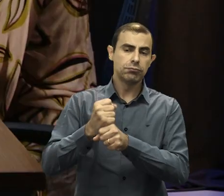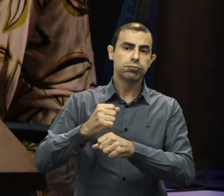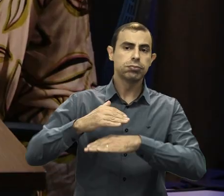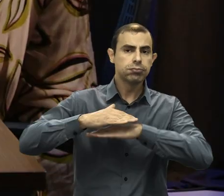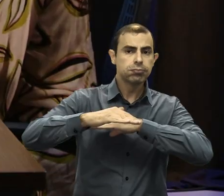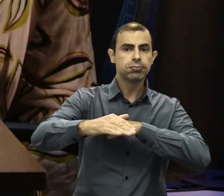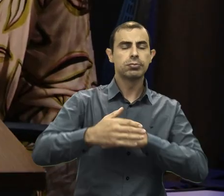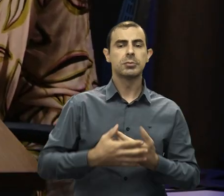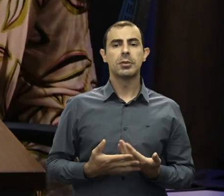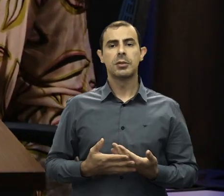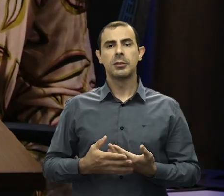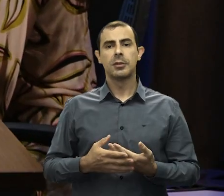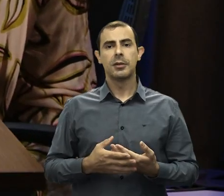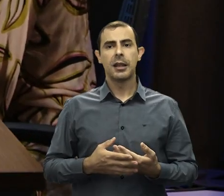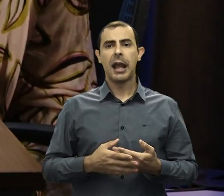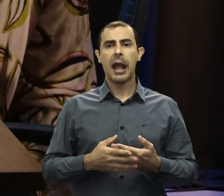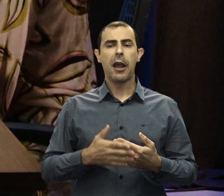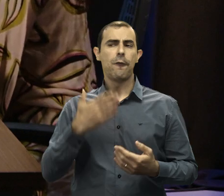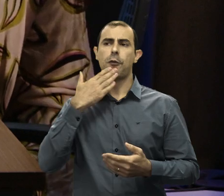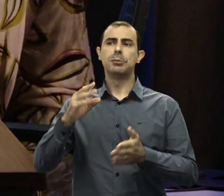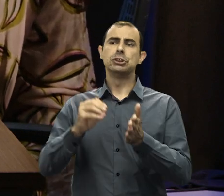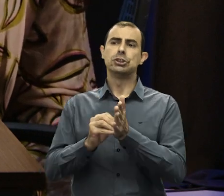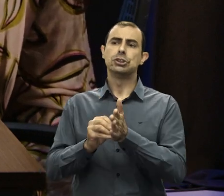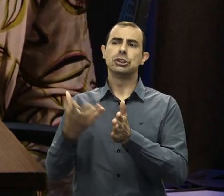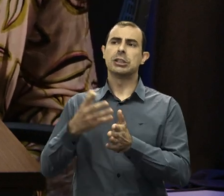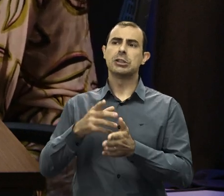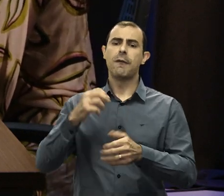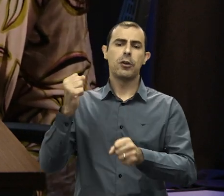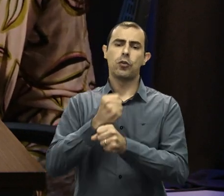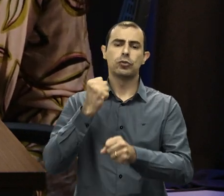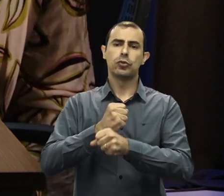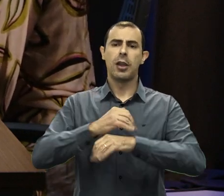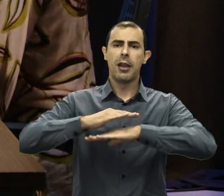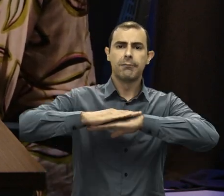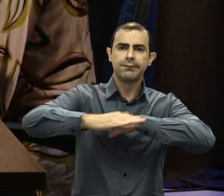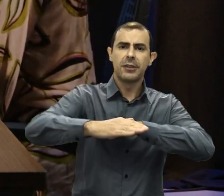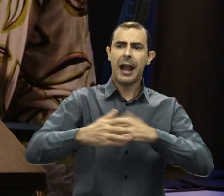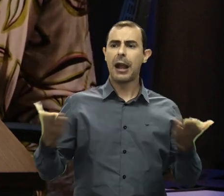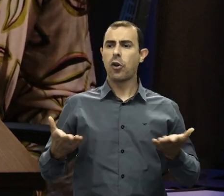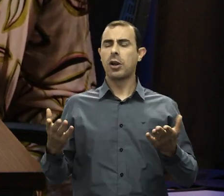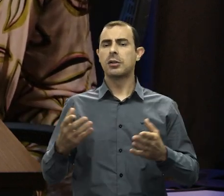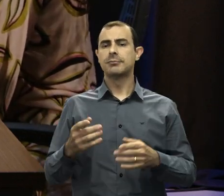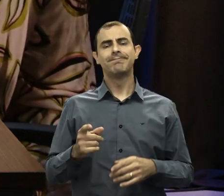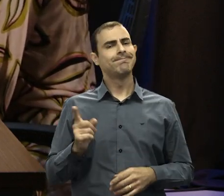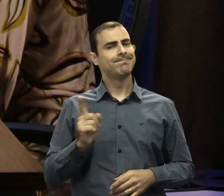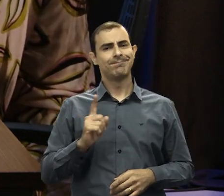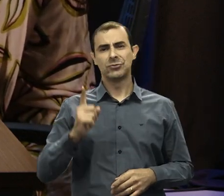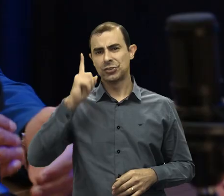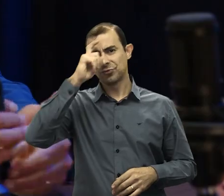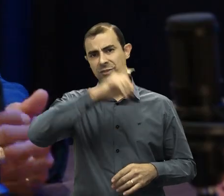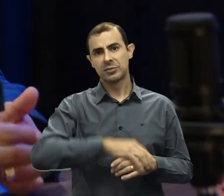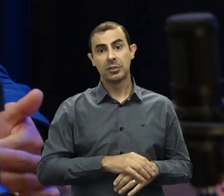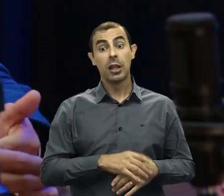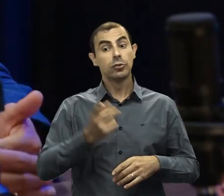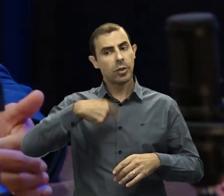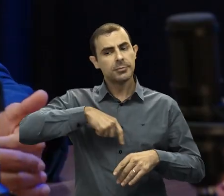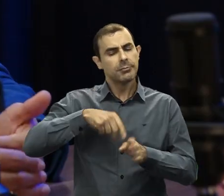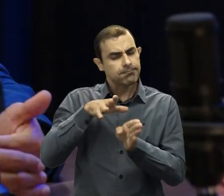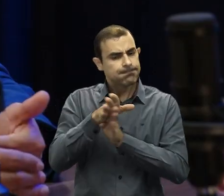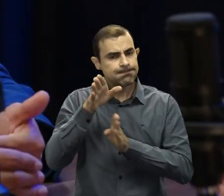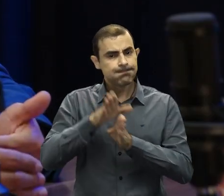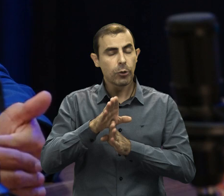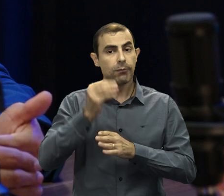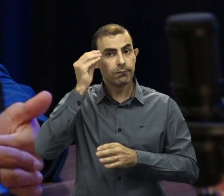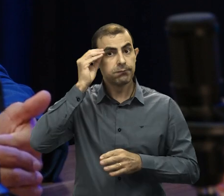assim. Eu vou fazer uma indicação, ela vai fazer o asfalto esse ano. É impossível. Então, a gente procura trazer essa conscientização